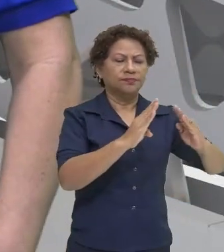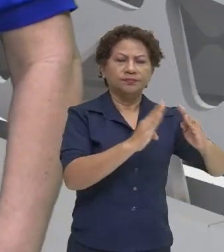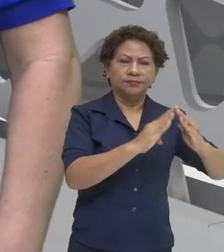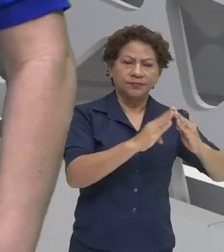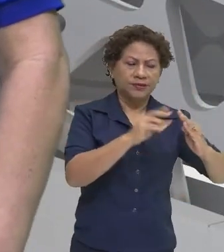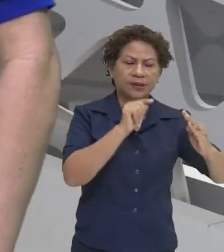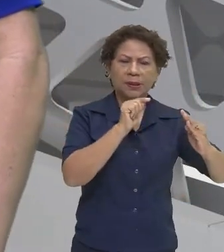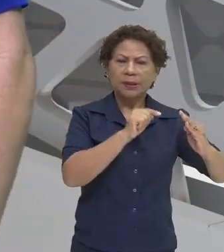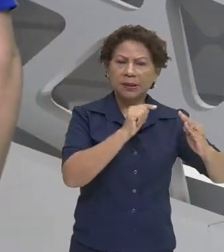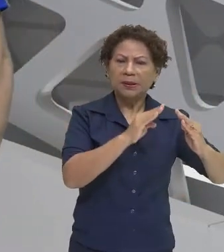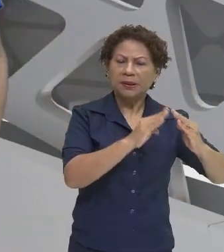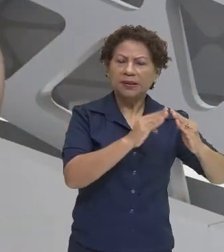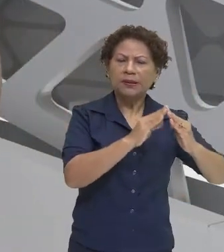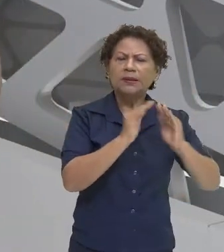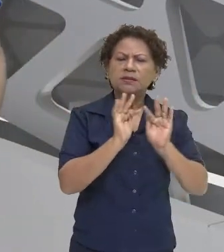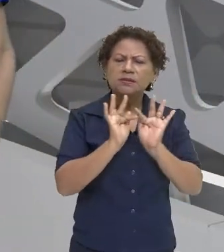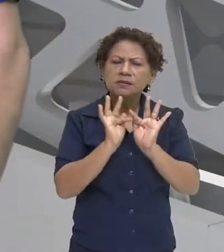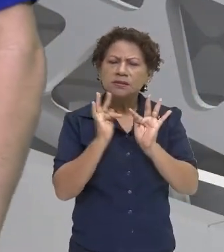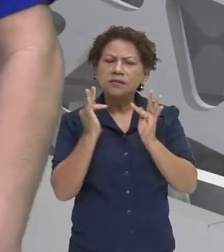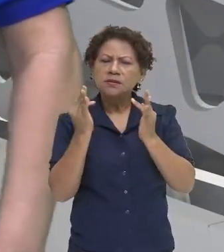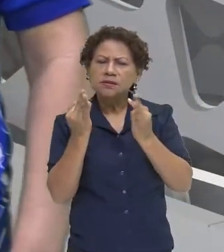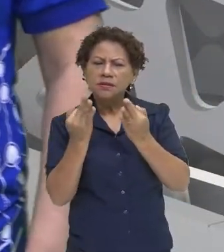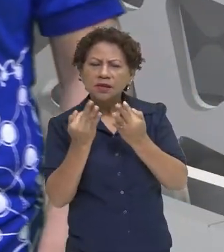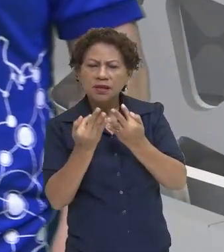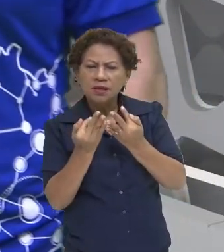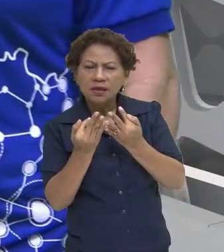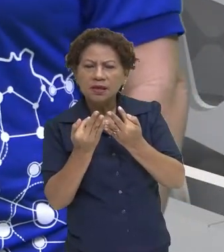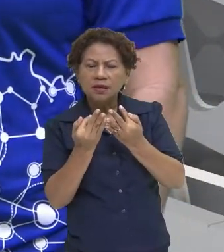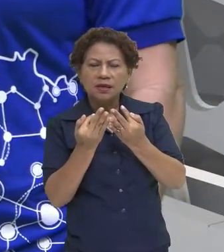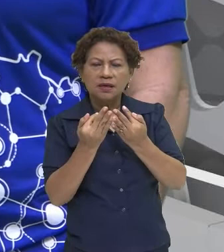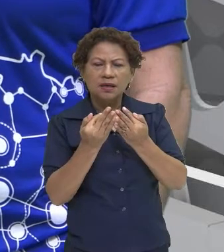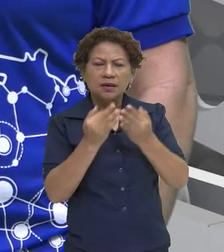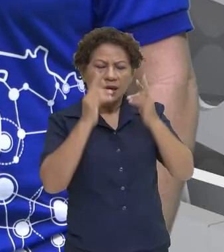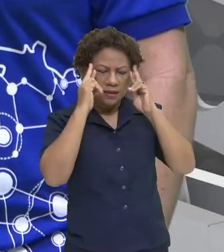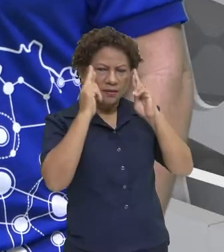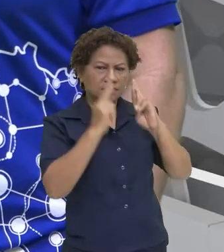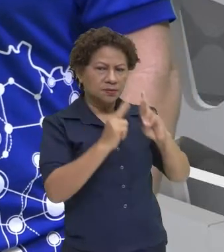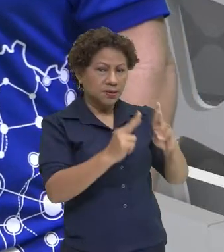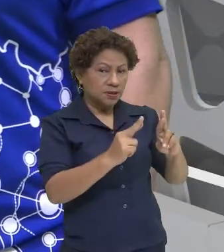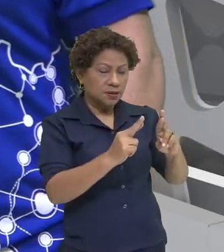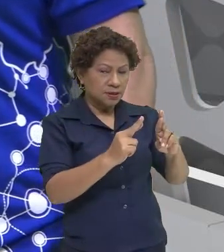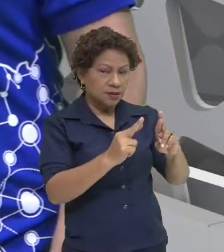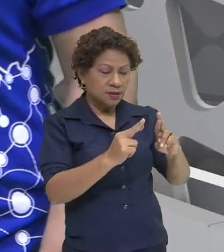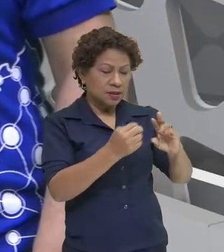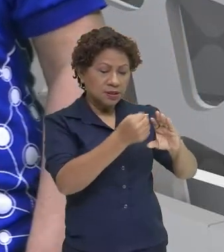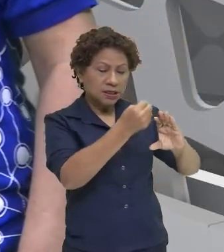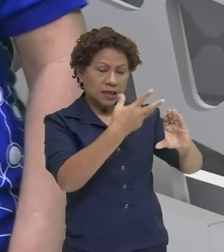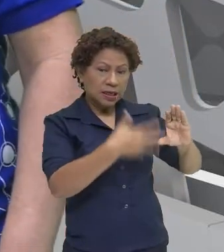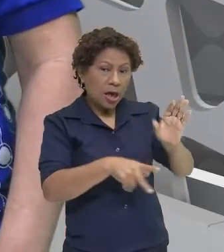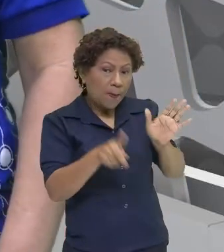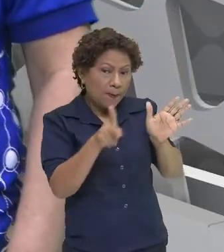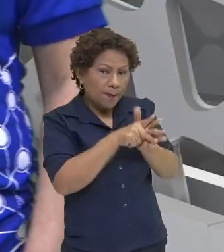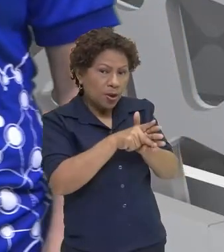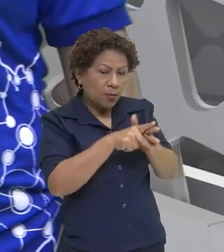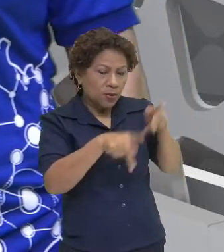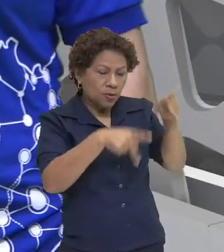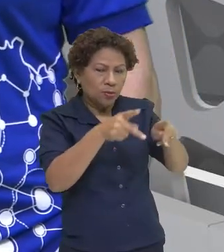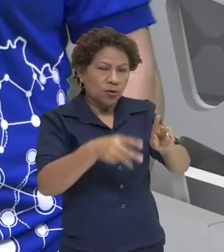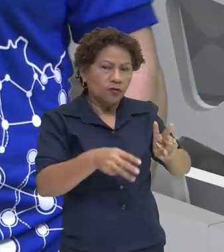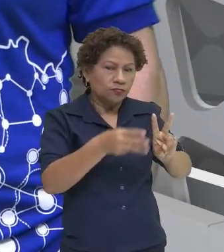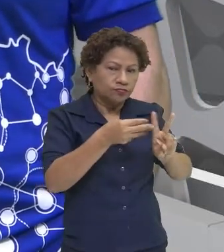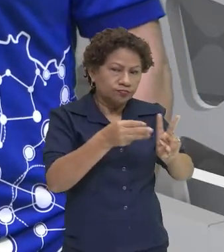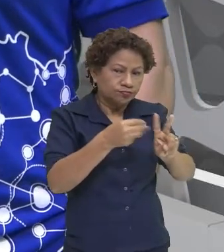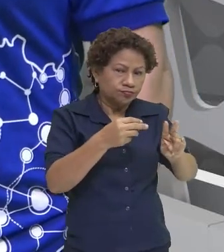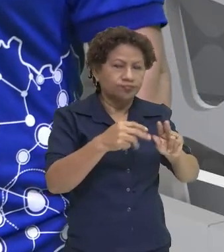pique, também respeitando as características de cada etnia, e elas têm a sua função. Vamos ver para que